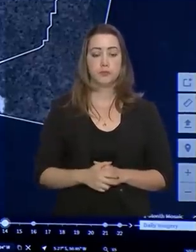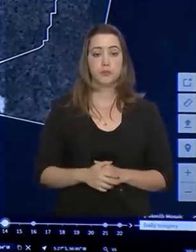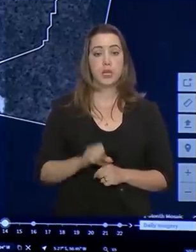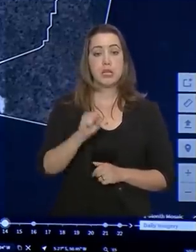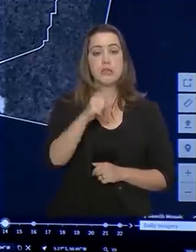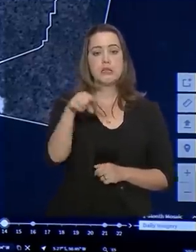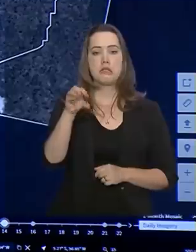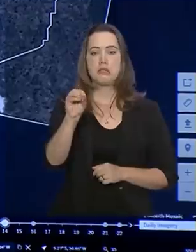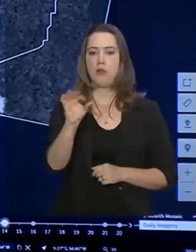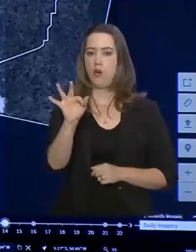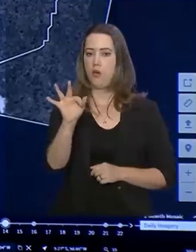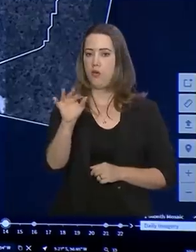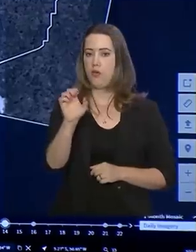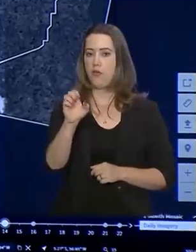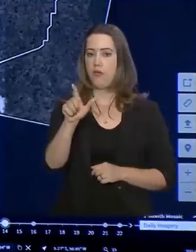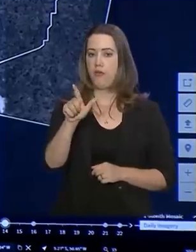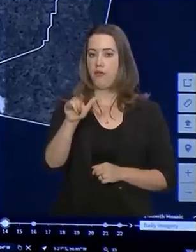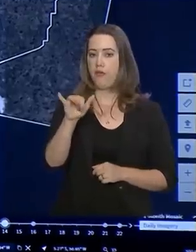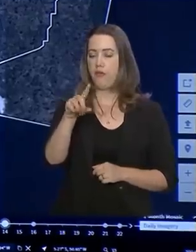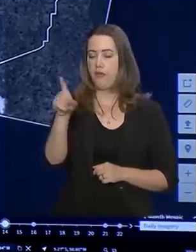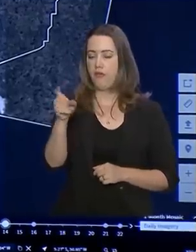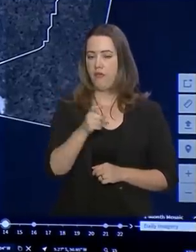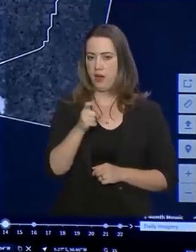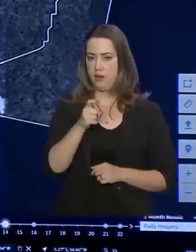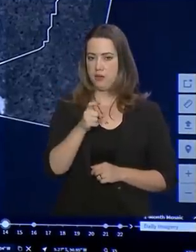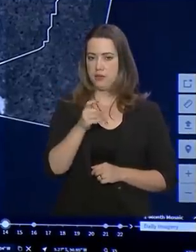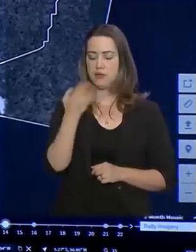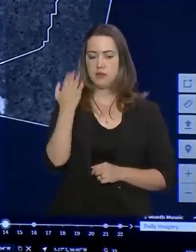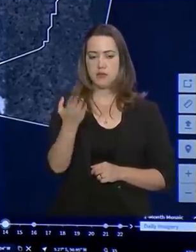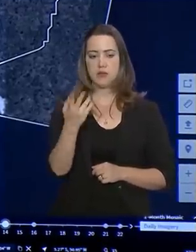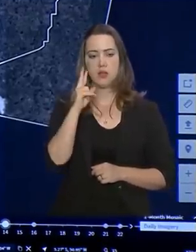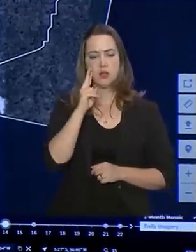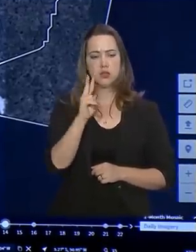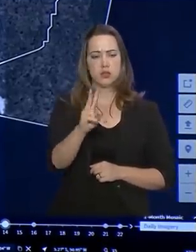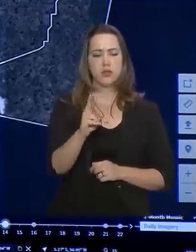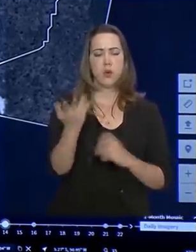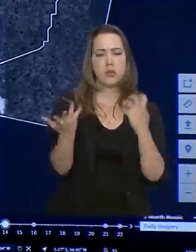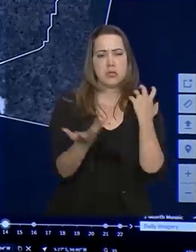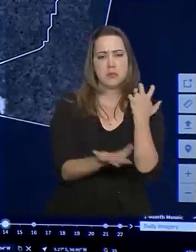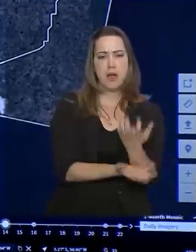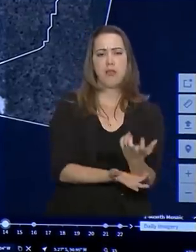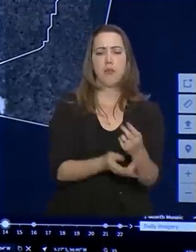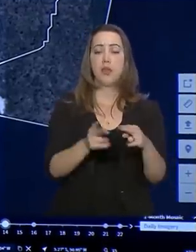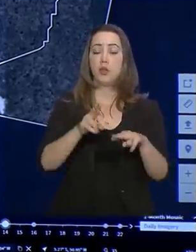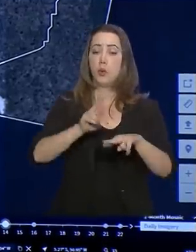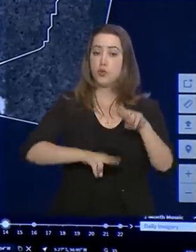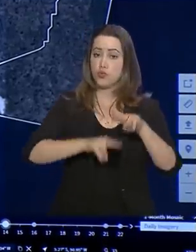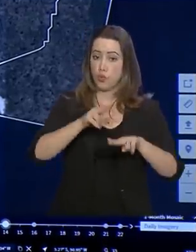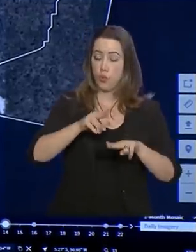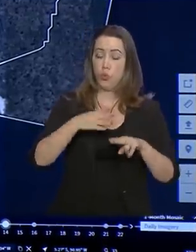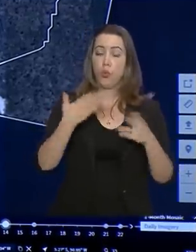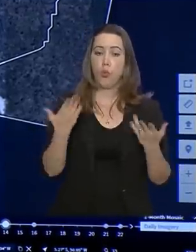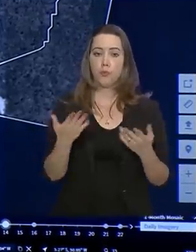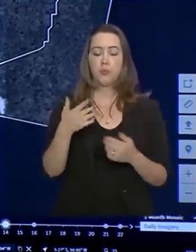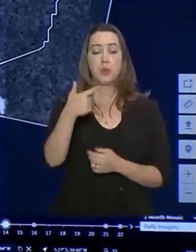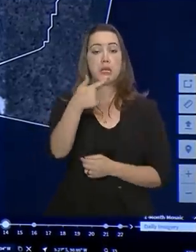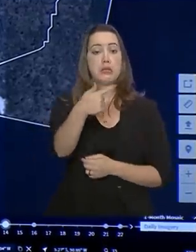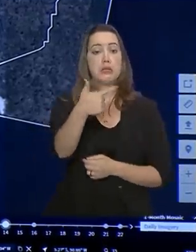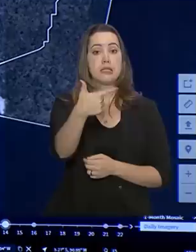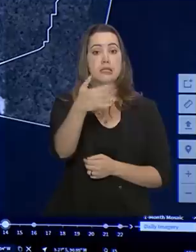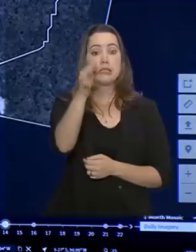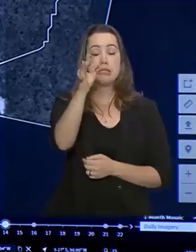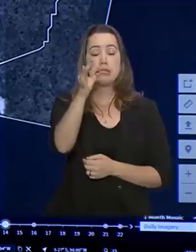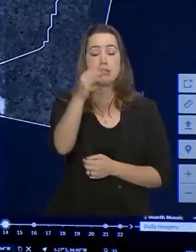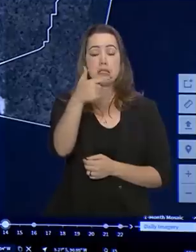do xingu desmatamento imputado para junho de 2019 72